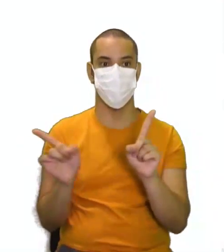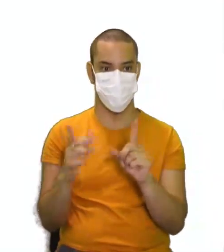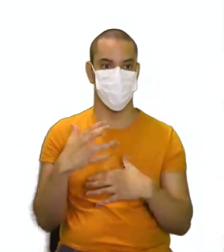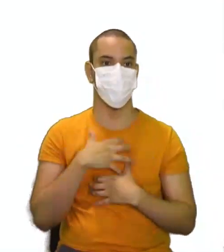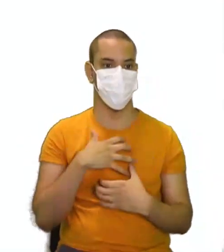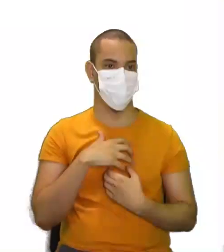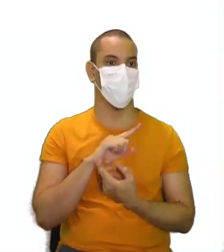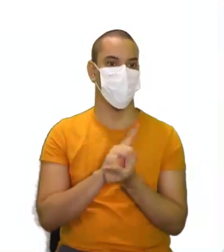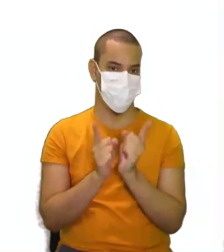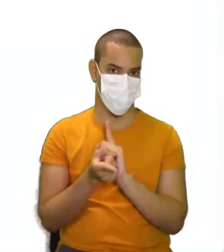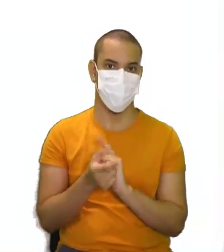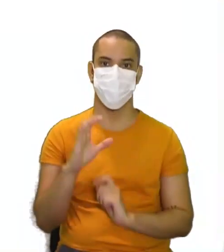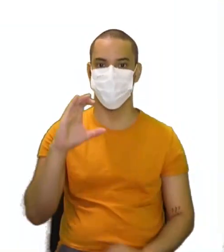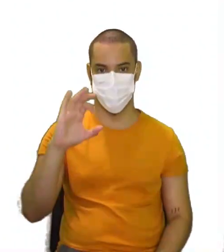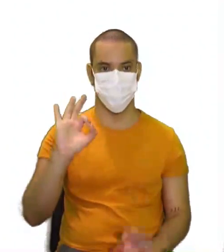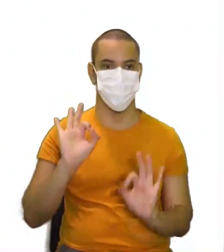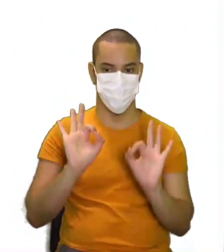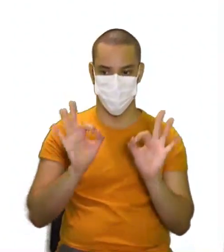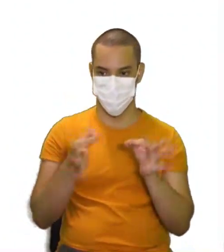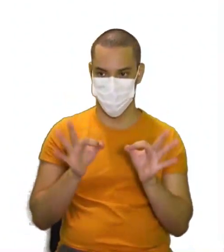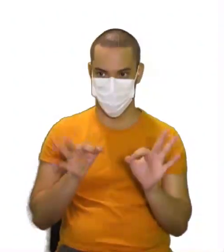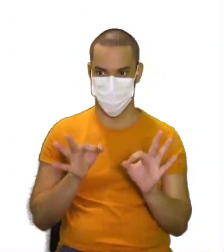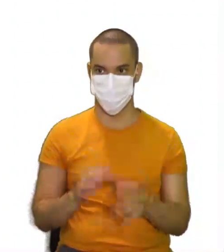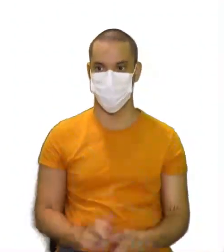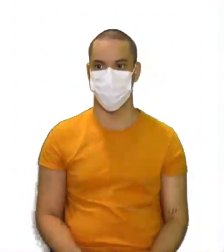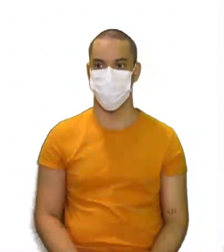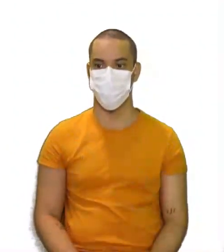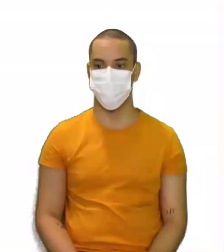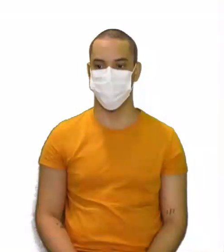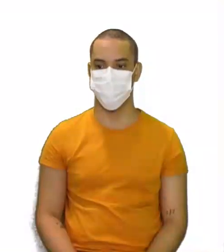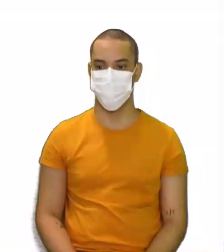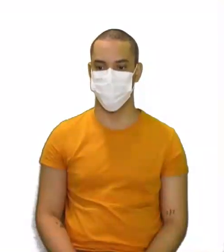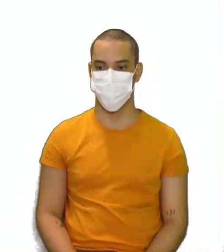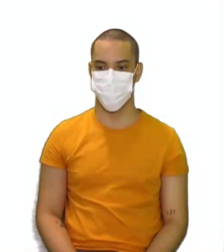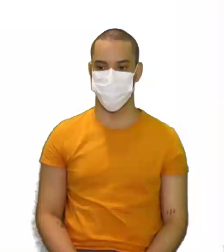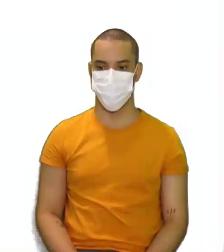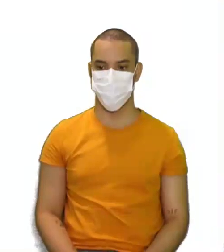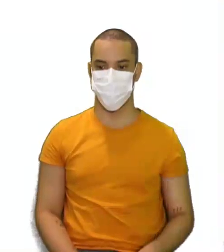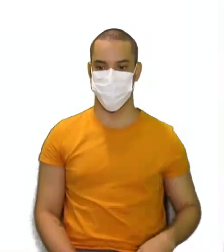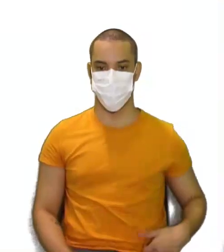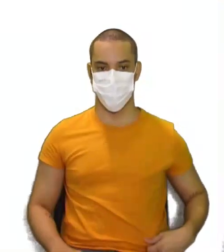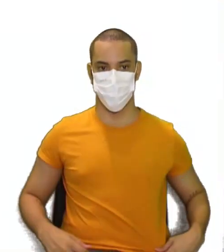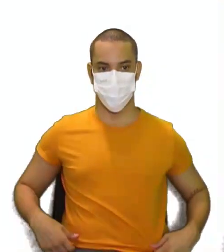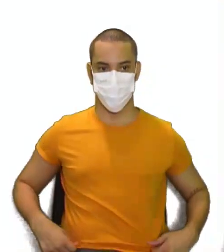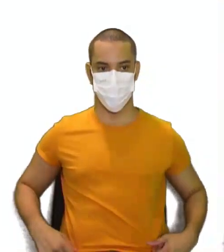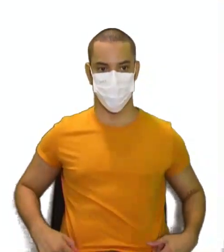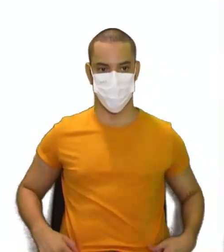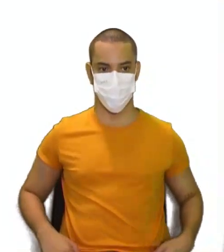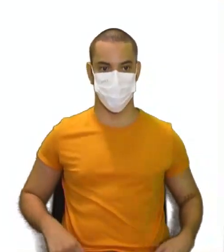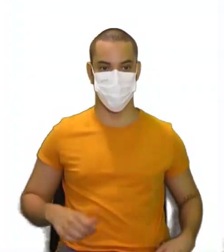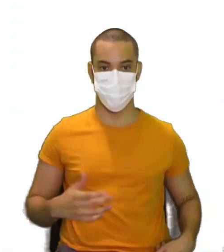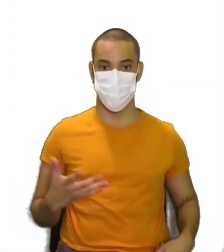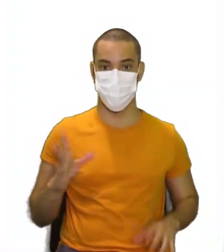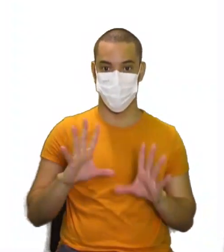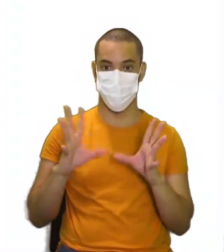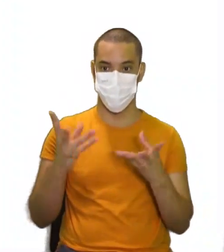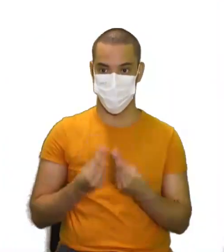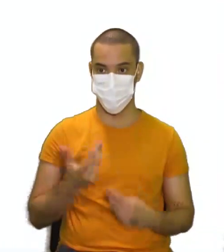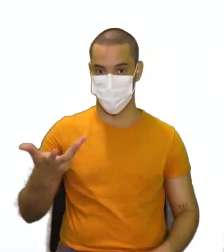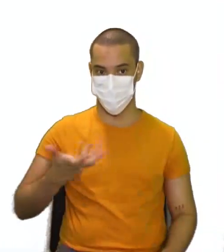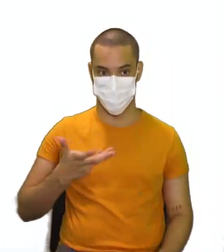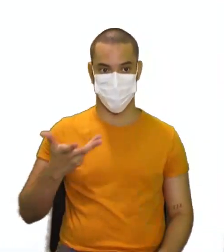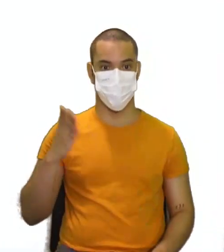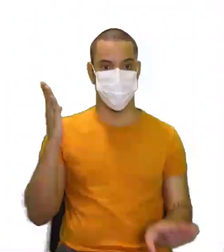aqui, perfeito. Chegamos aí na resposta correta. A aceleração da partícula causada pela